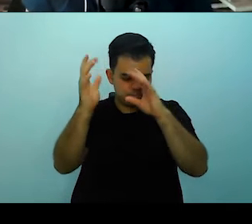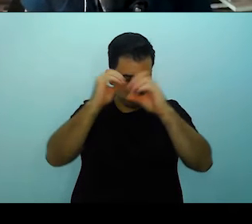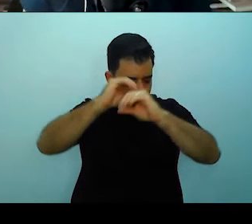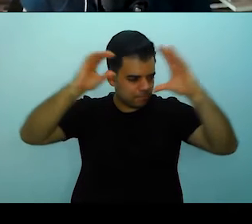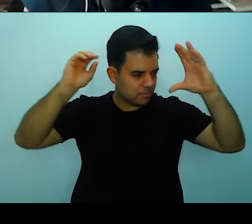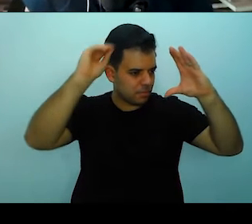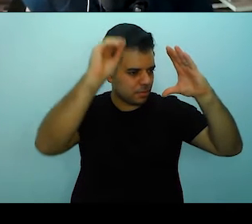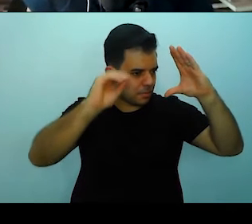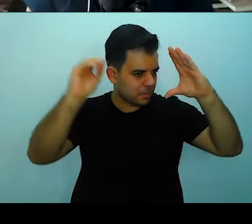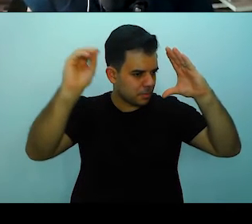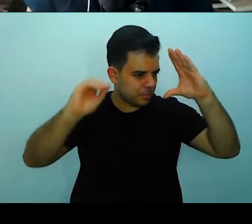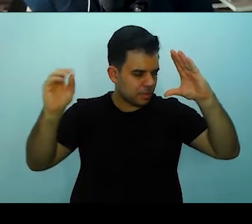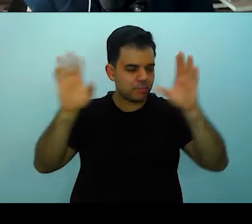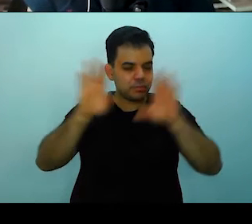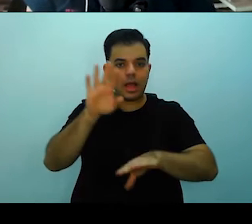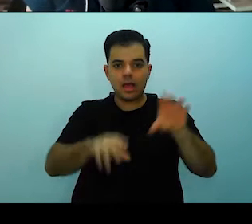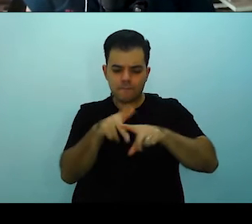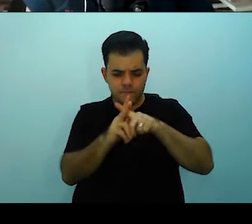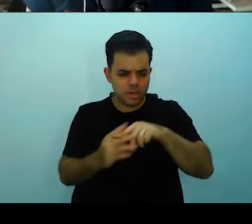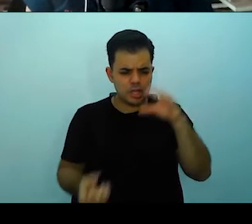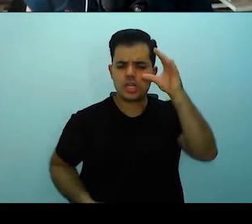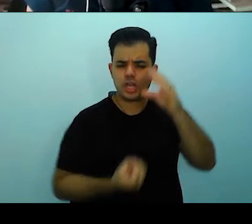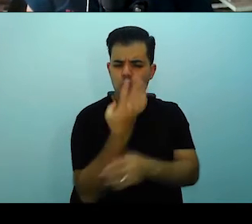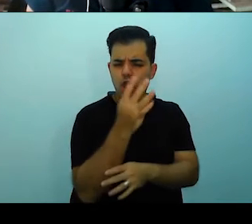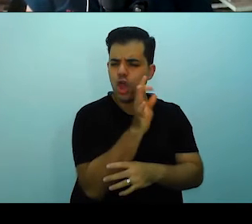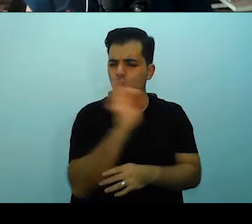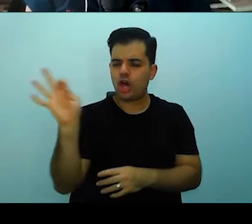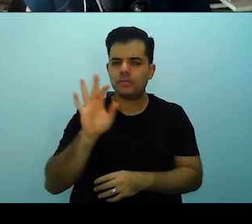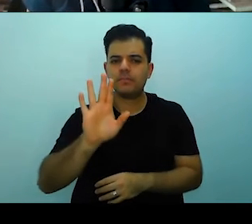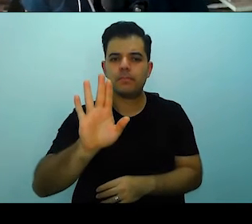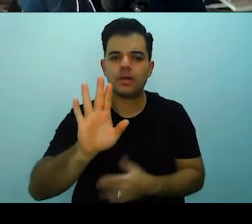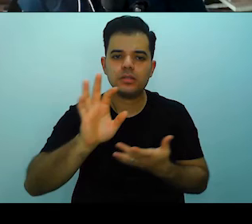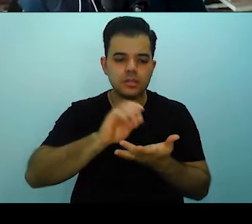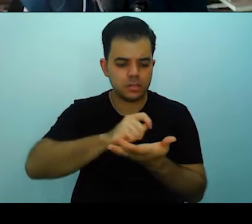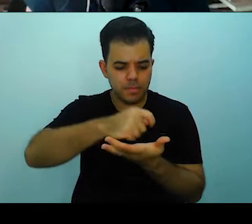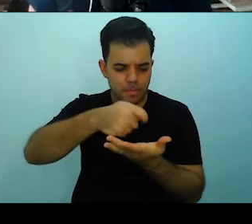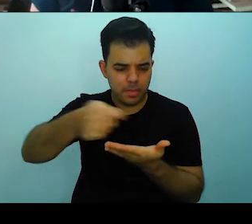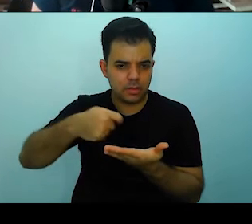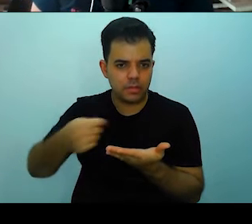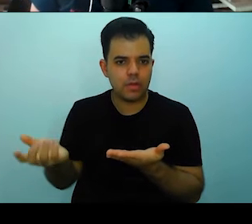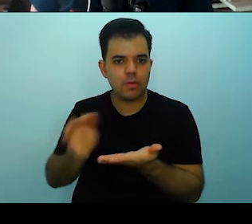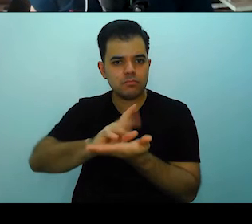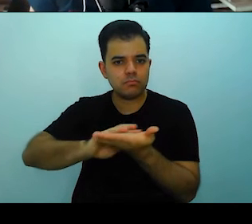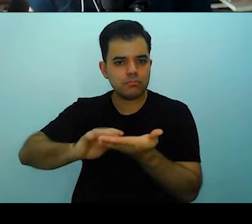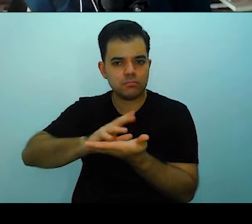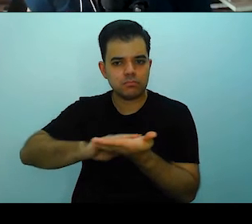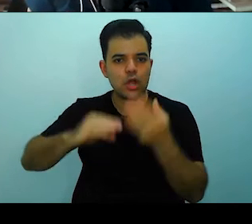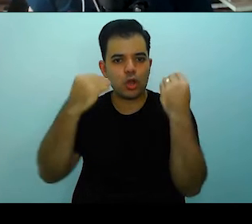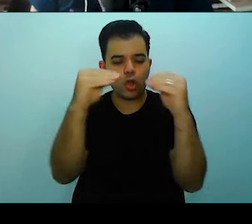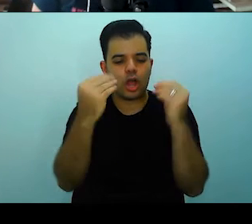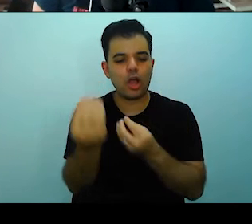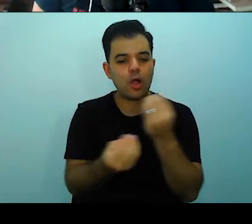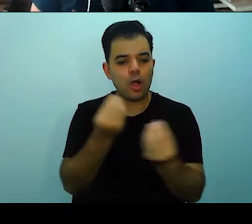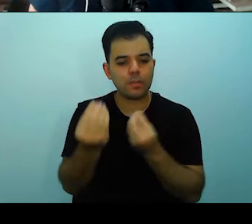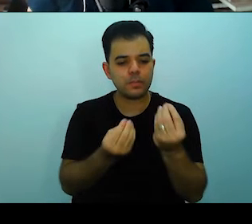programa que funcione maravilhosamente bem e a gente não saber escrever para o nosso usuário uma mensagem que ele consiga entender o que o